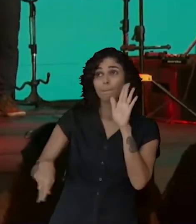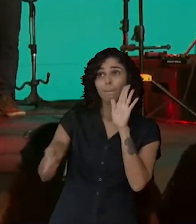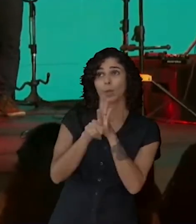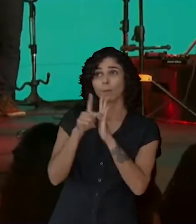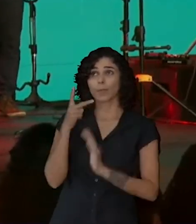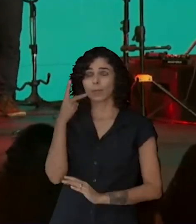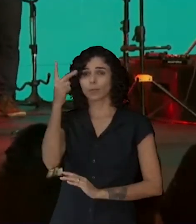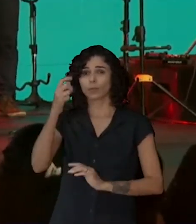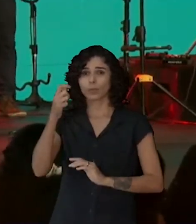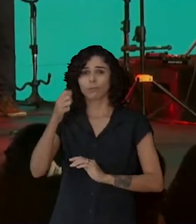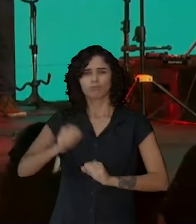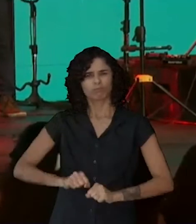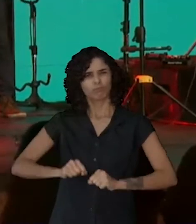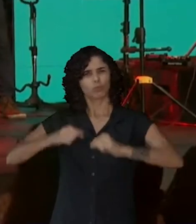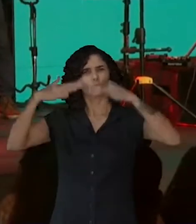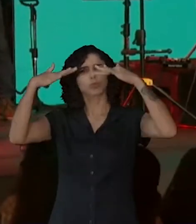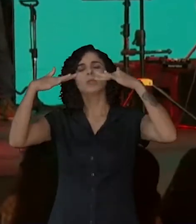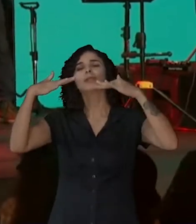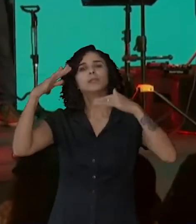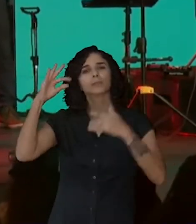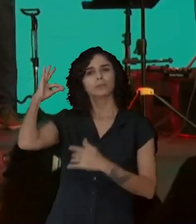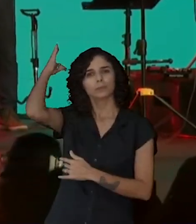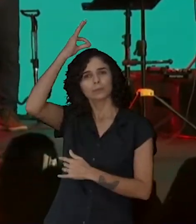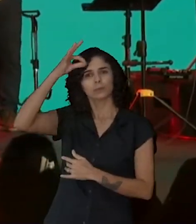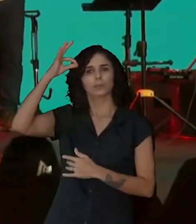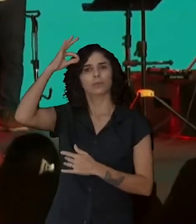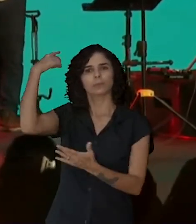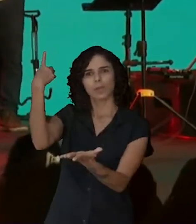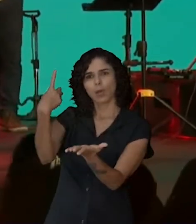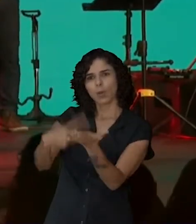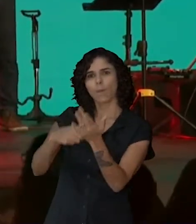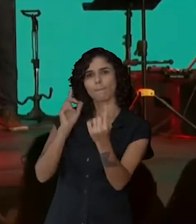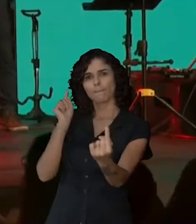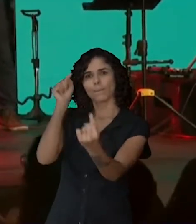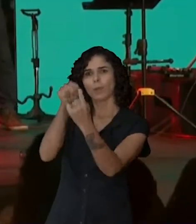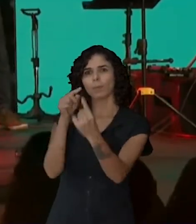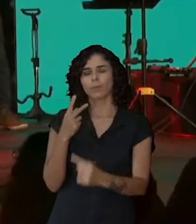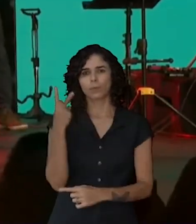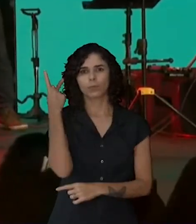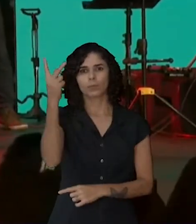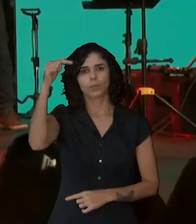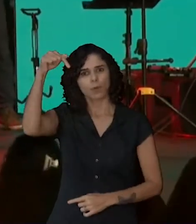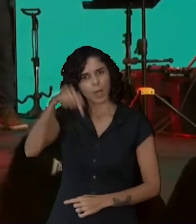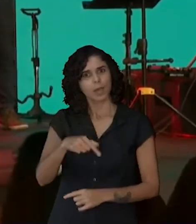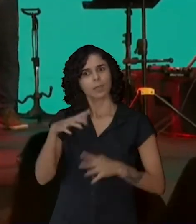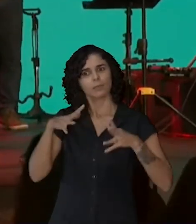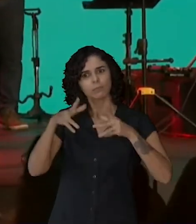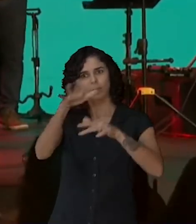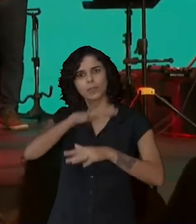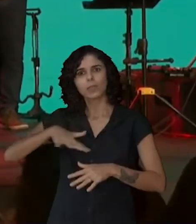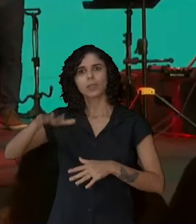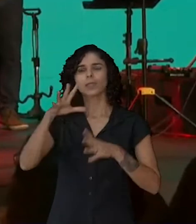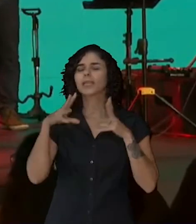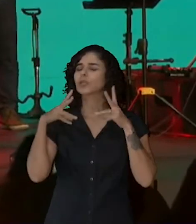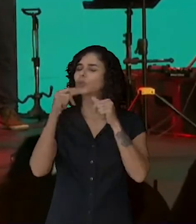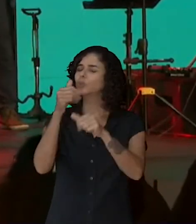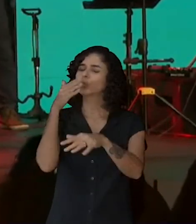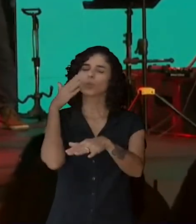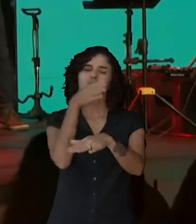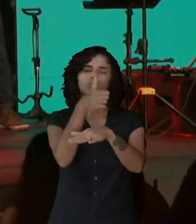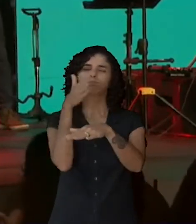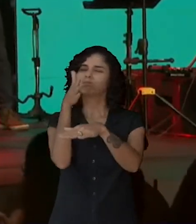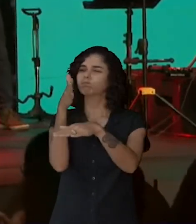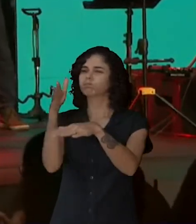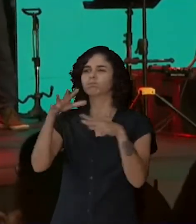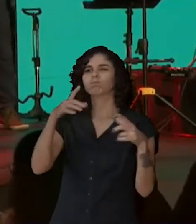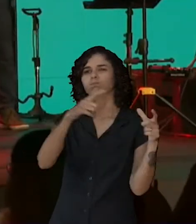Espírito, para cumprir o teu propósito aqui, e em todos os lugares,